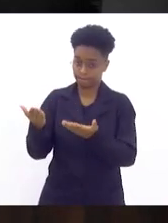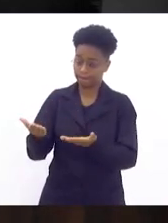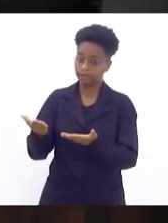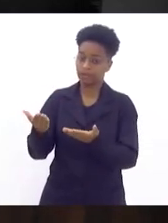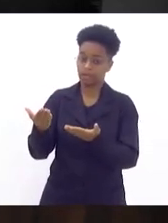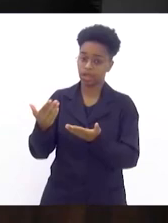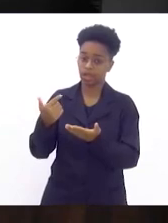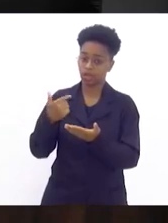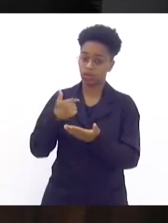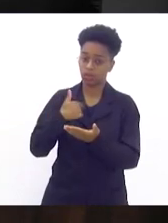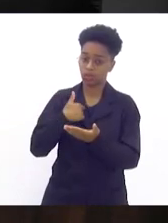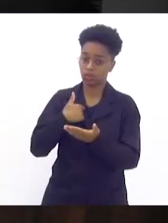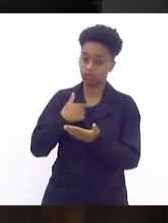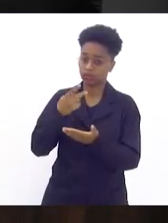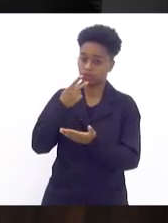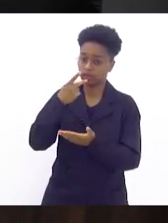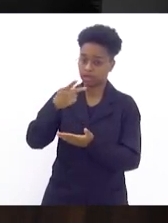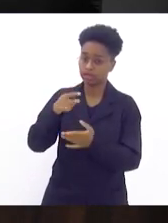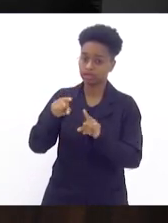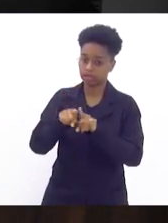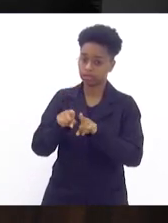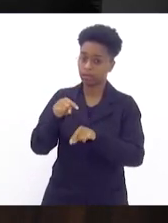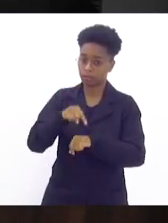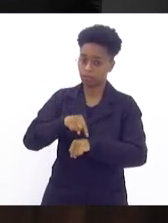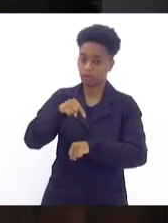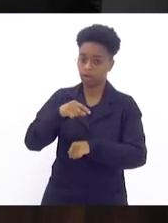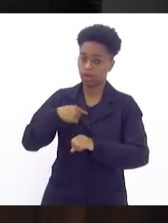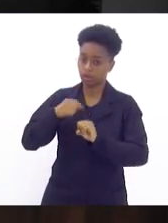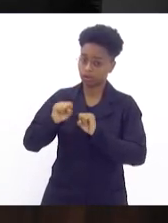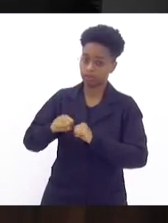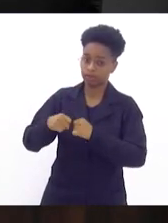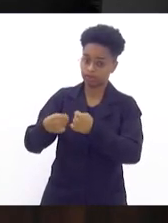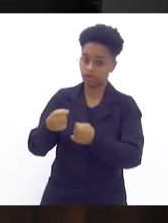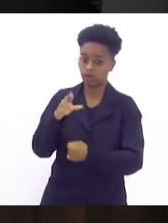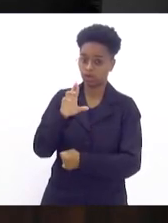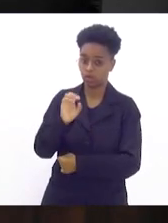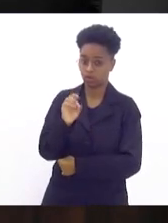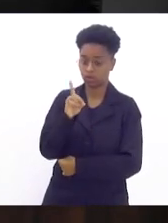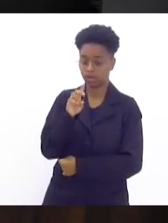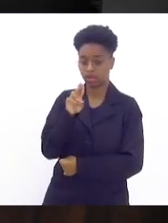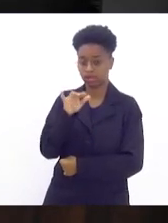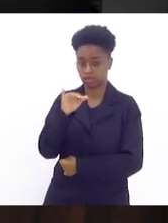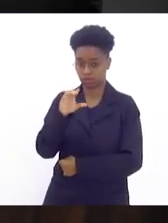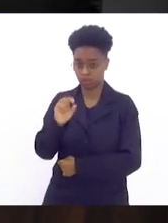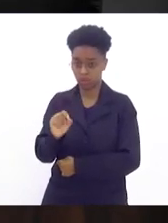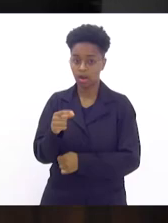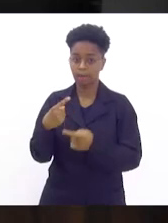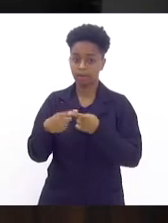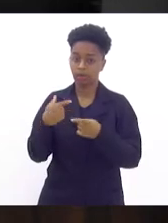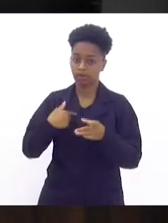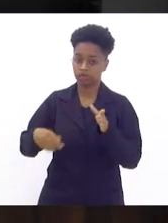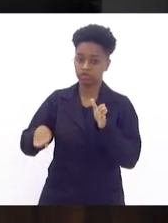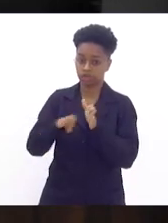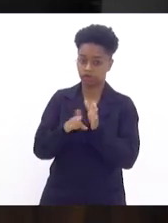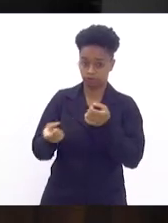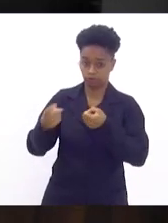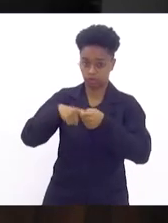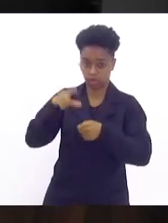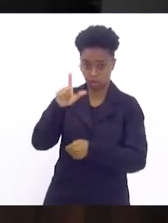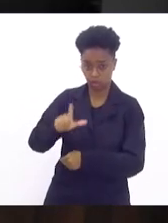juiz e nessa ocasião defender o companheiro Rodrigo Amorim porque logo quando eu cheguei da viagem agora de Londres